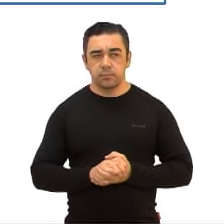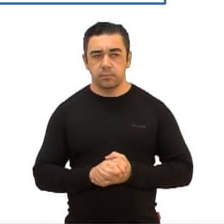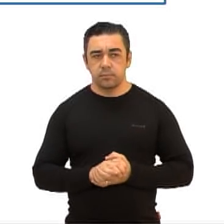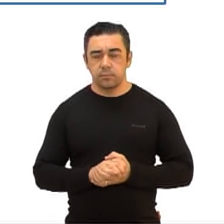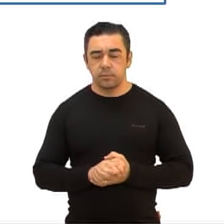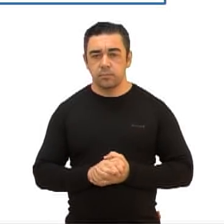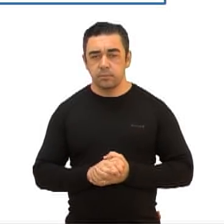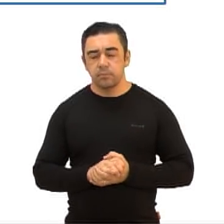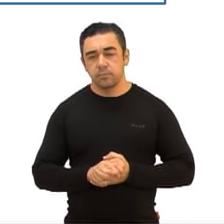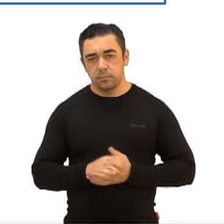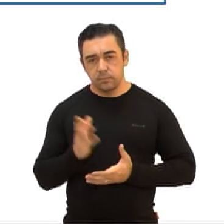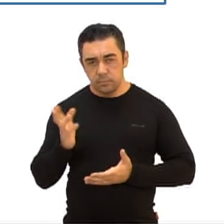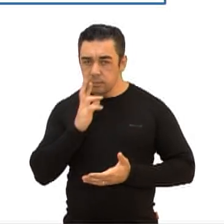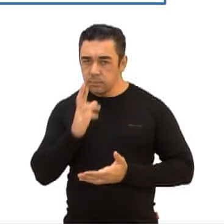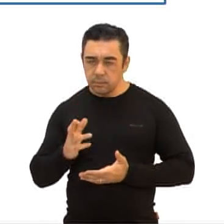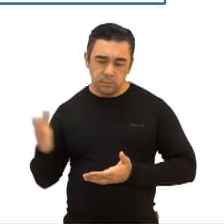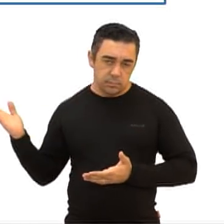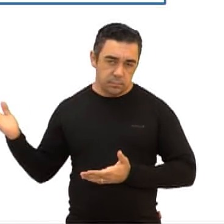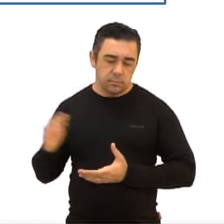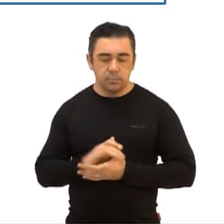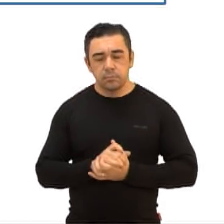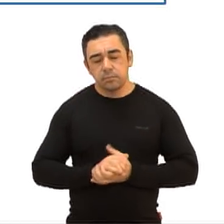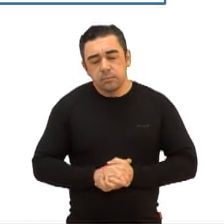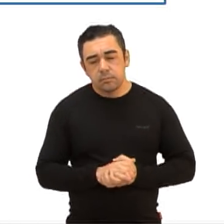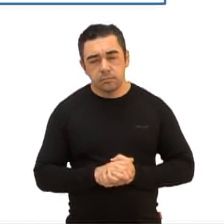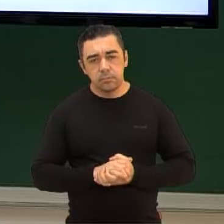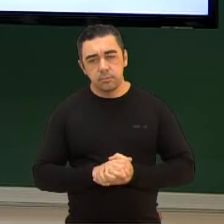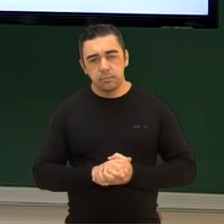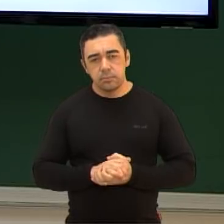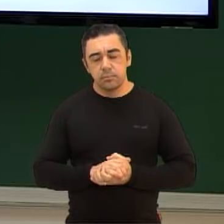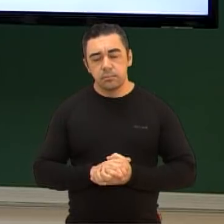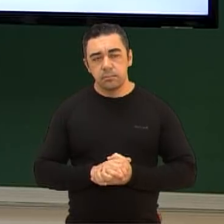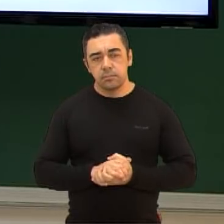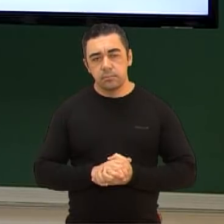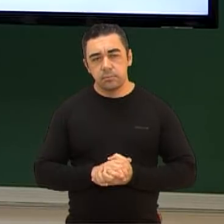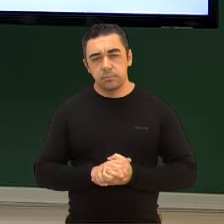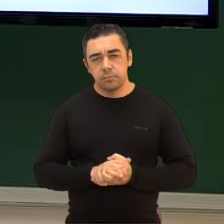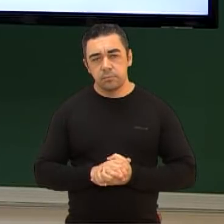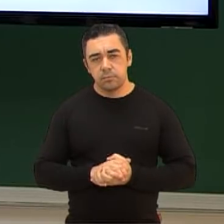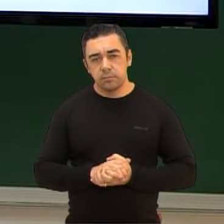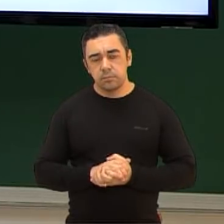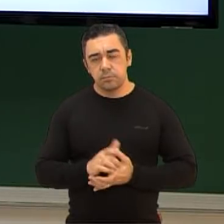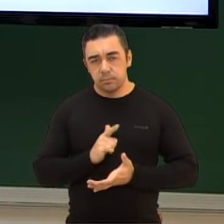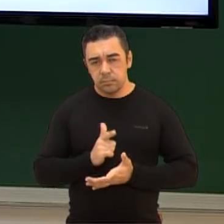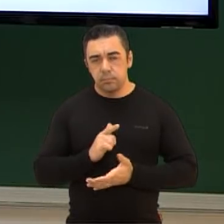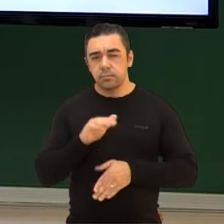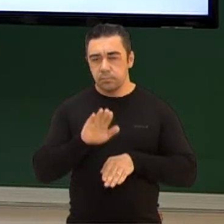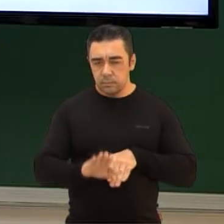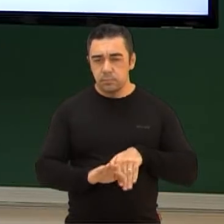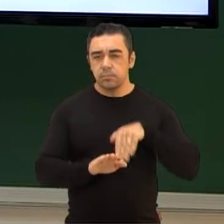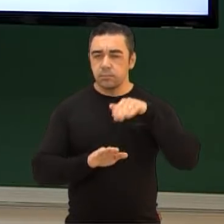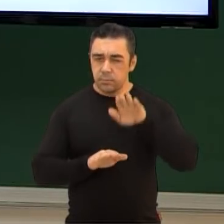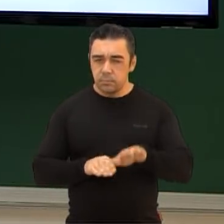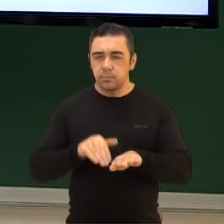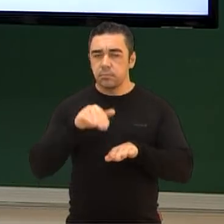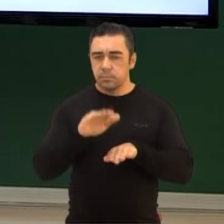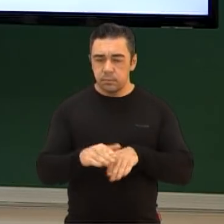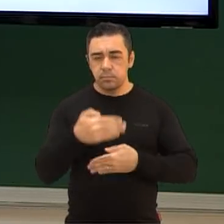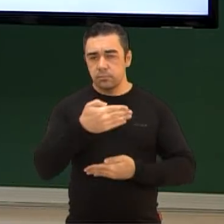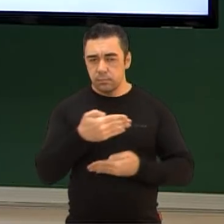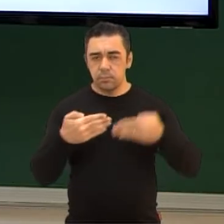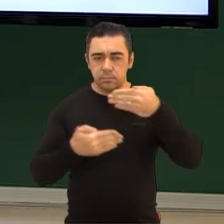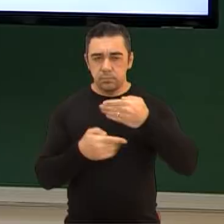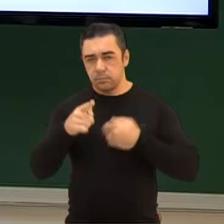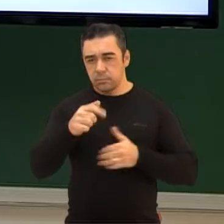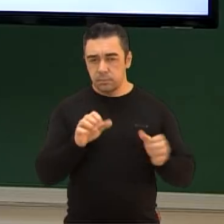que nos resultou em 2x igual a 70 graus. Então, a professora tem todos os passos aqui no slide também.